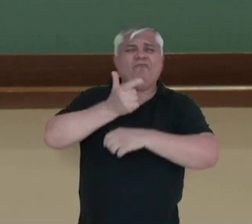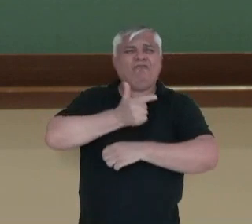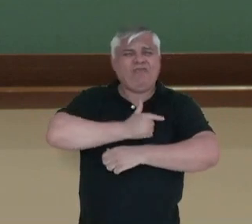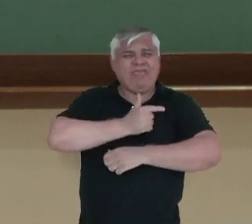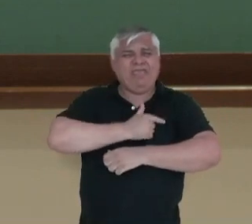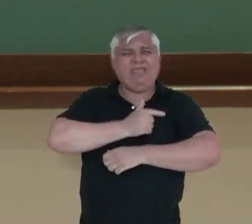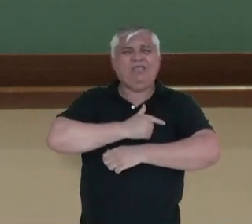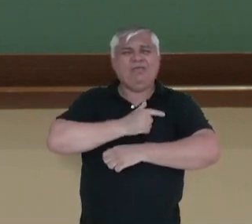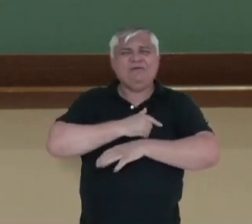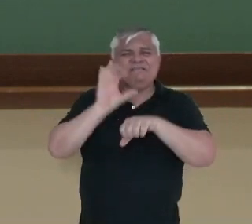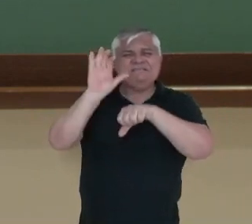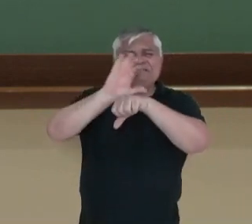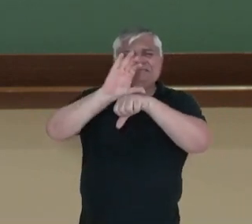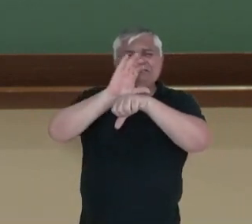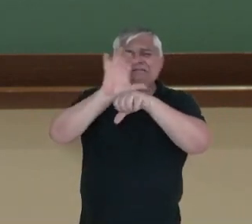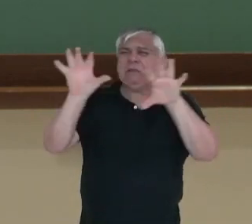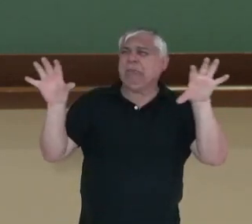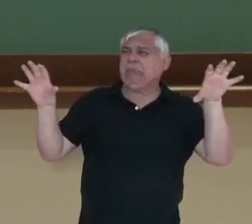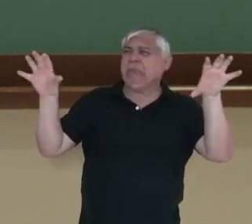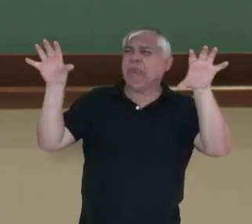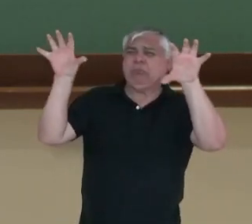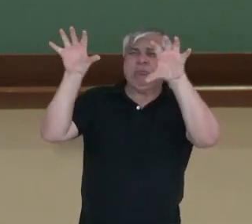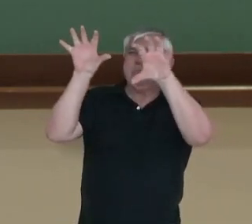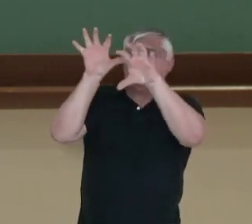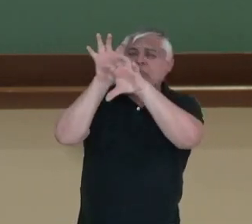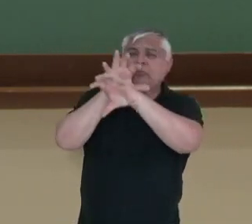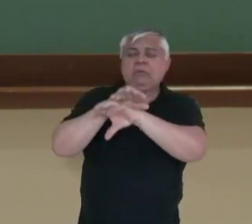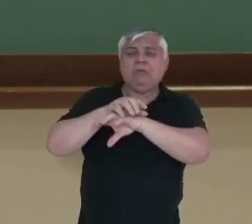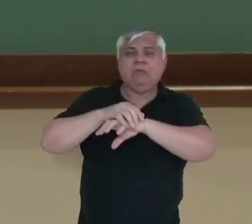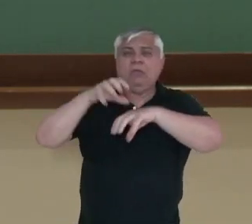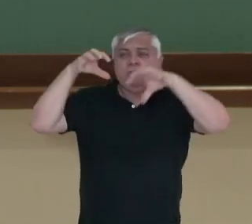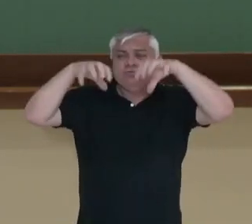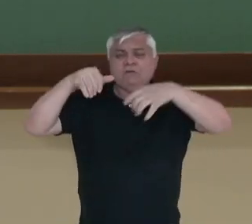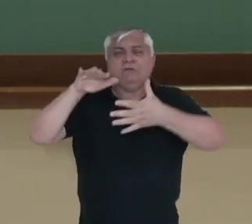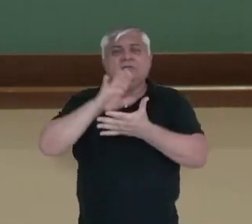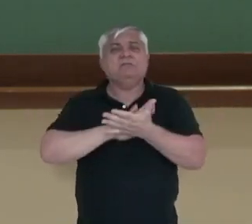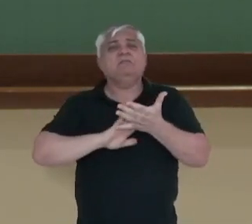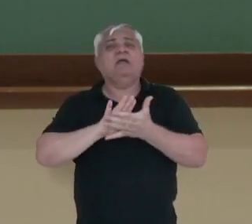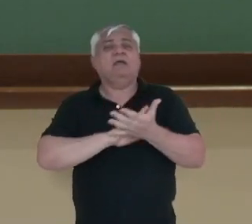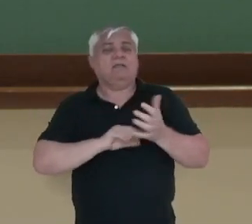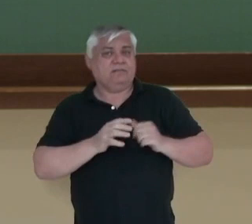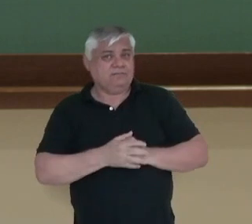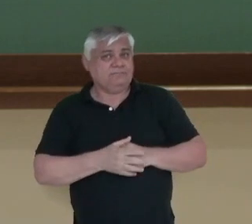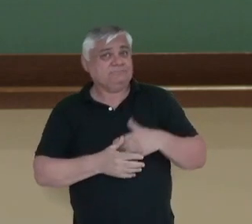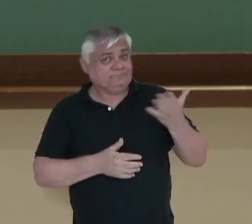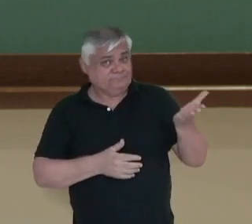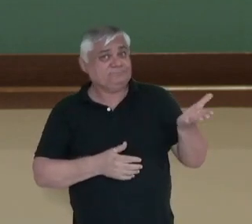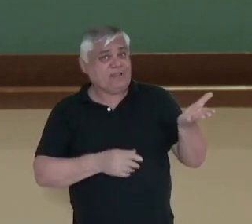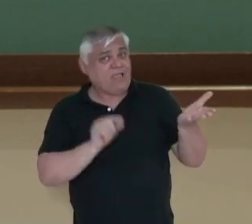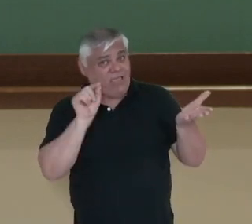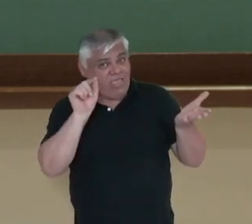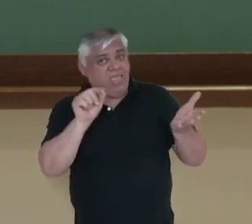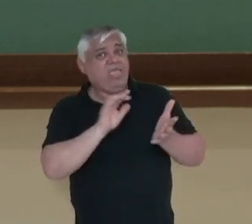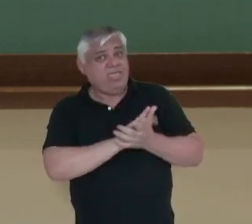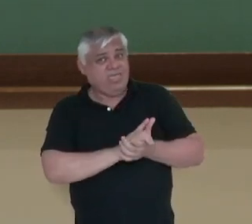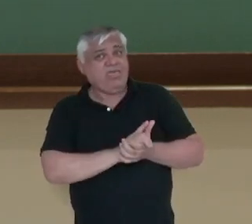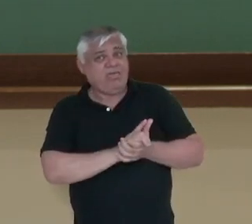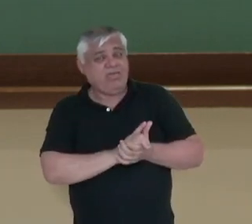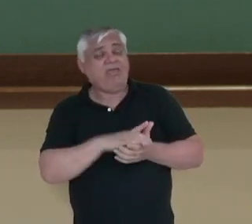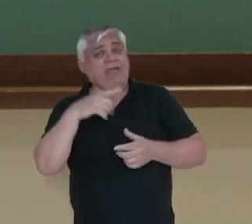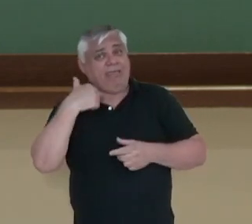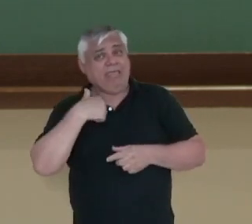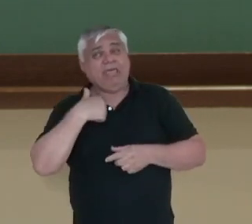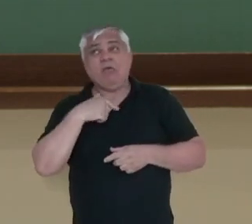tempo fechado, o dia escureceu, não caiu nenhuma gota, né? Então, o que o Hume vai falar, olha, por força do hábito, eu sou